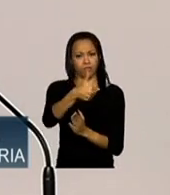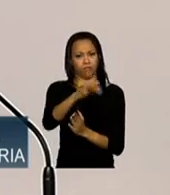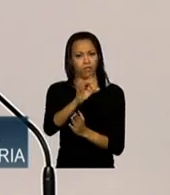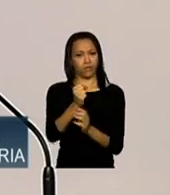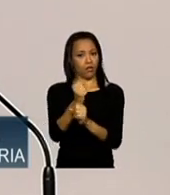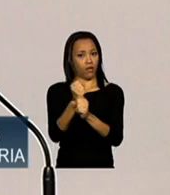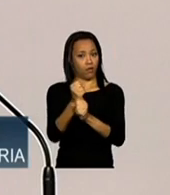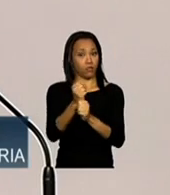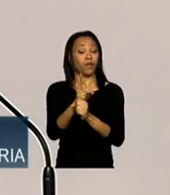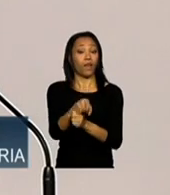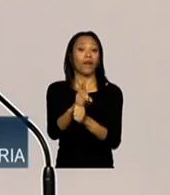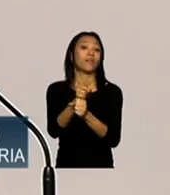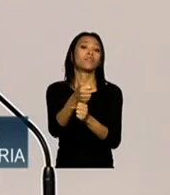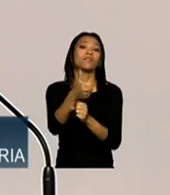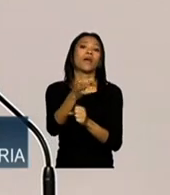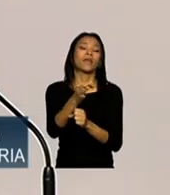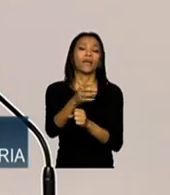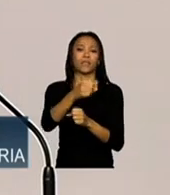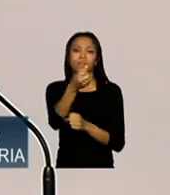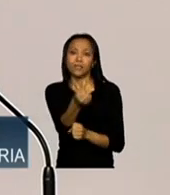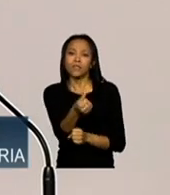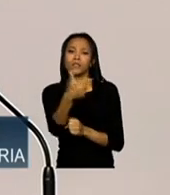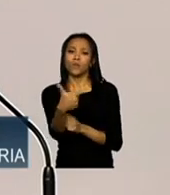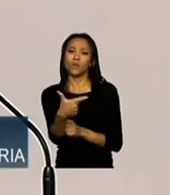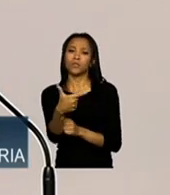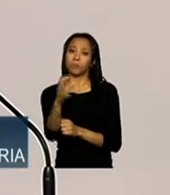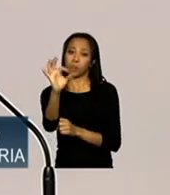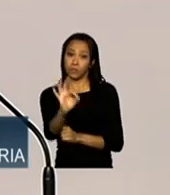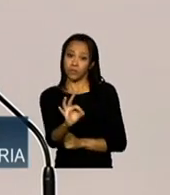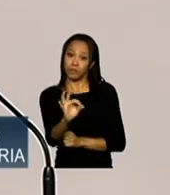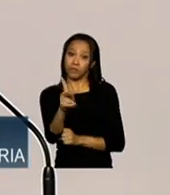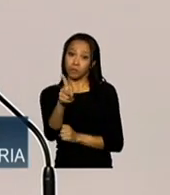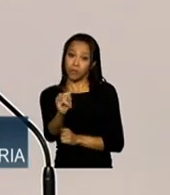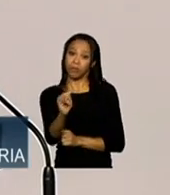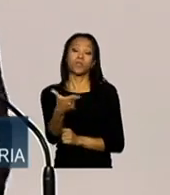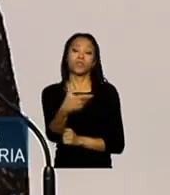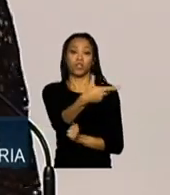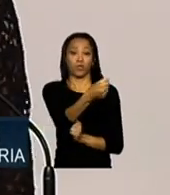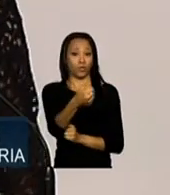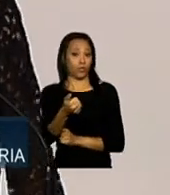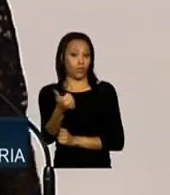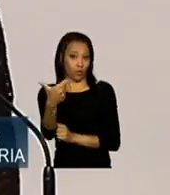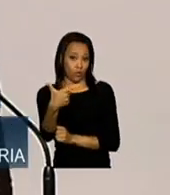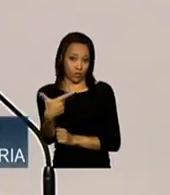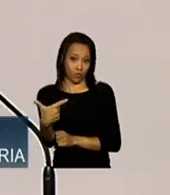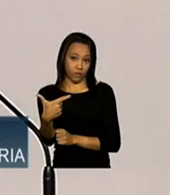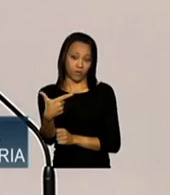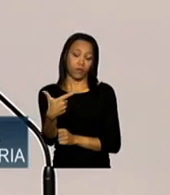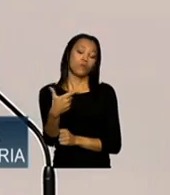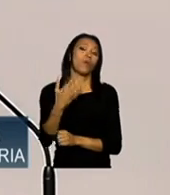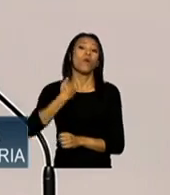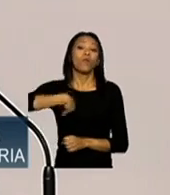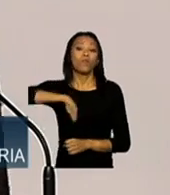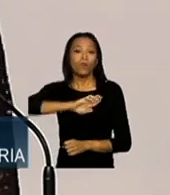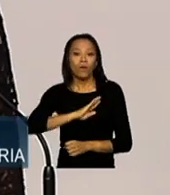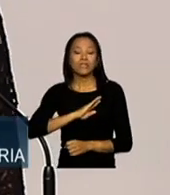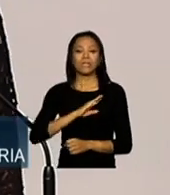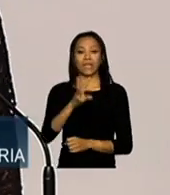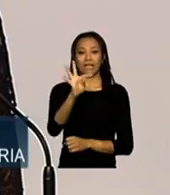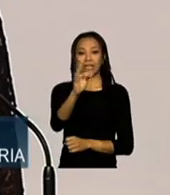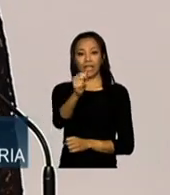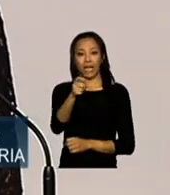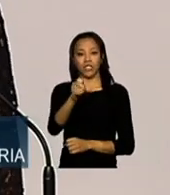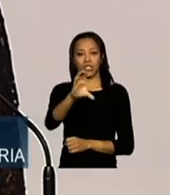em 60,2% do PIB, ou seja, em 2002. Nossa taxa de câmbio